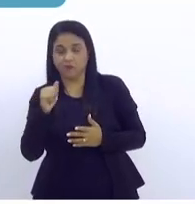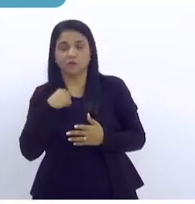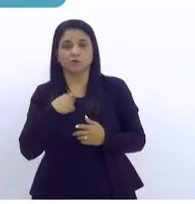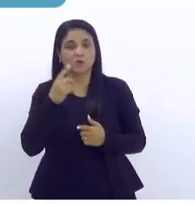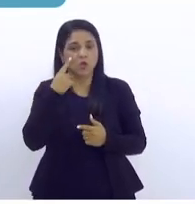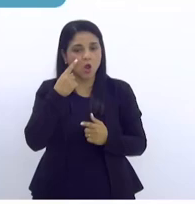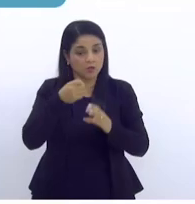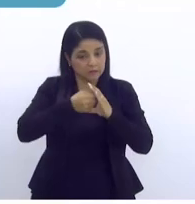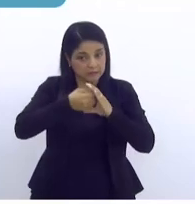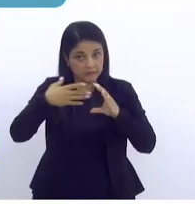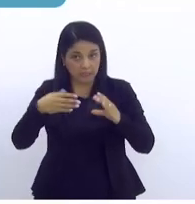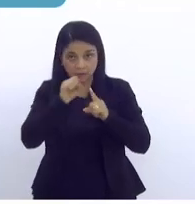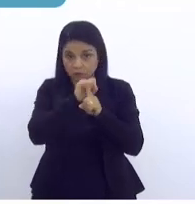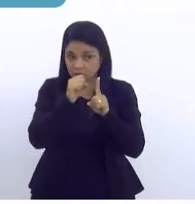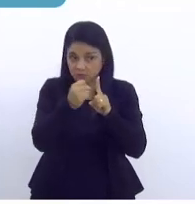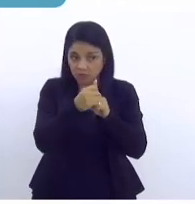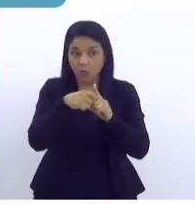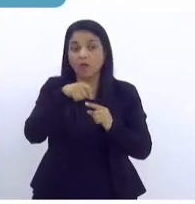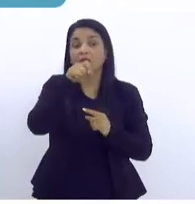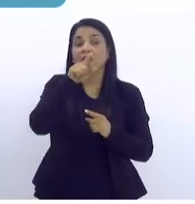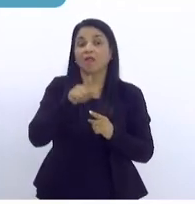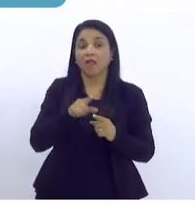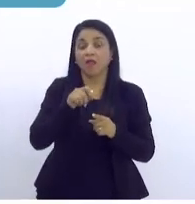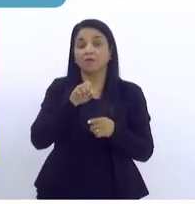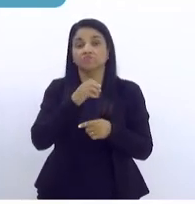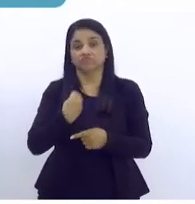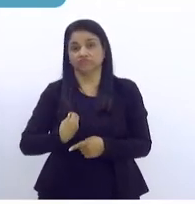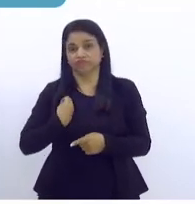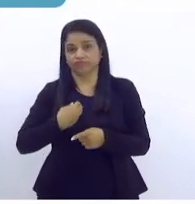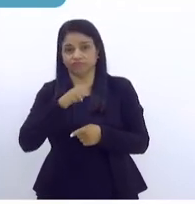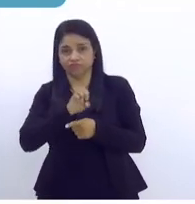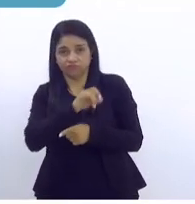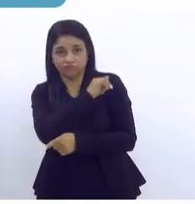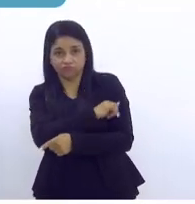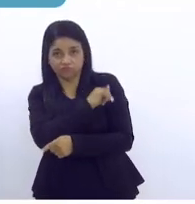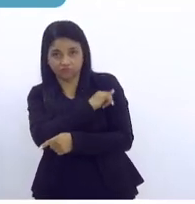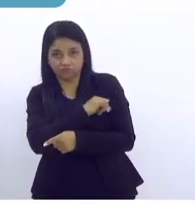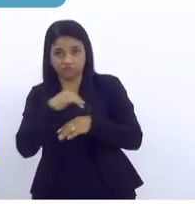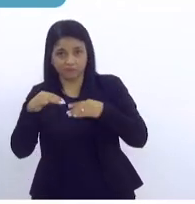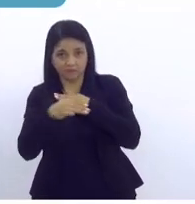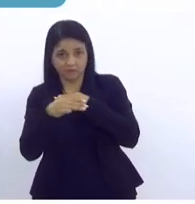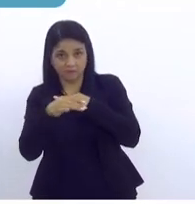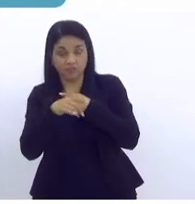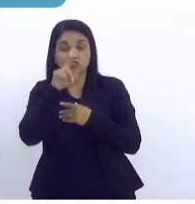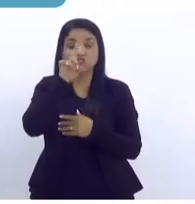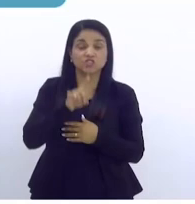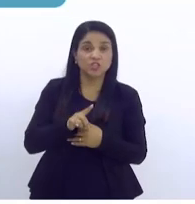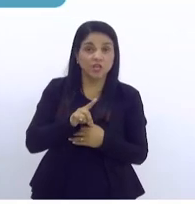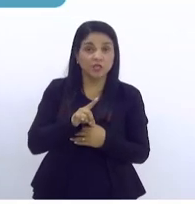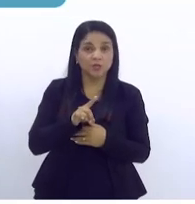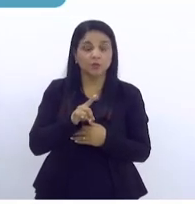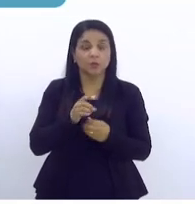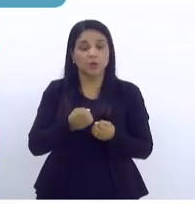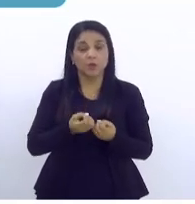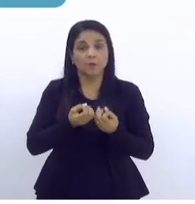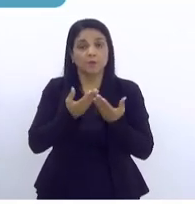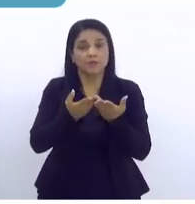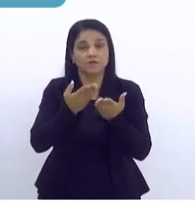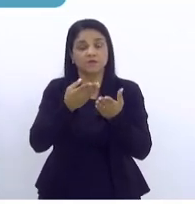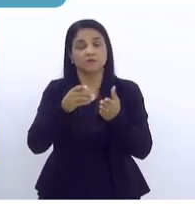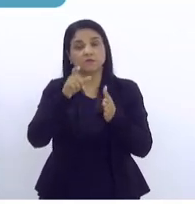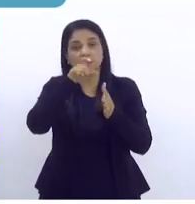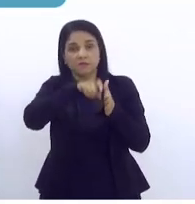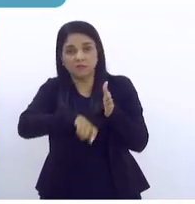critérios sociais né quem vive no estado do Rio de Janeiro na Cidade do Rio de Janeiro quem teria direito a esse benefício de tarifa social